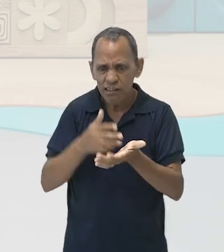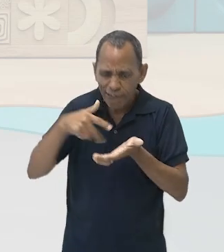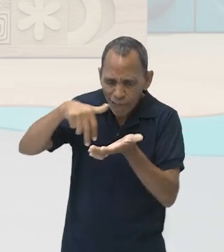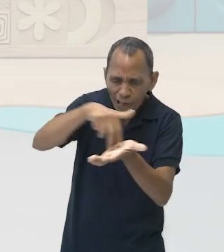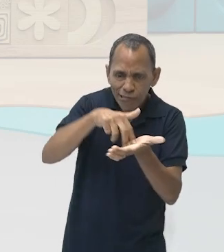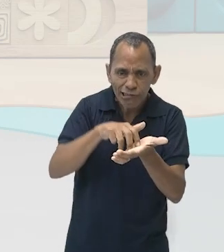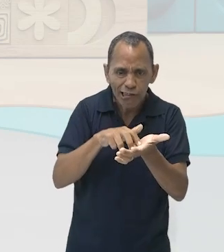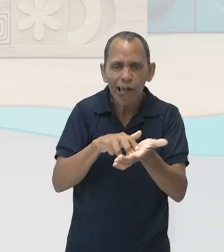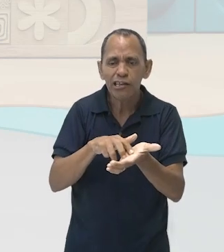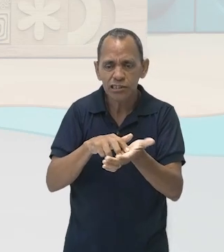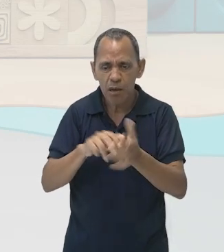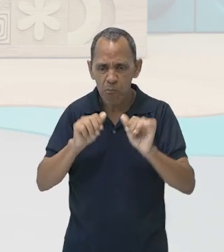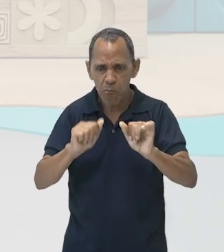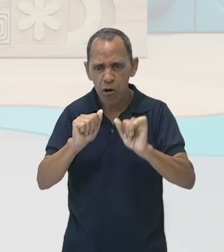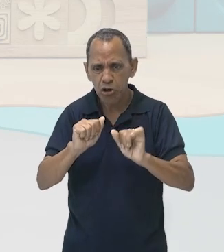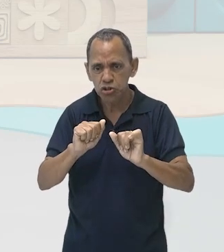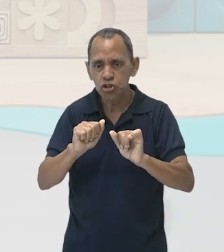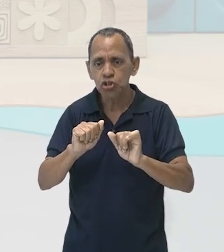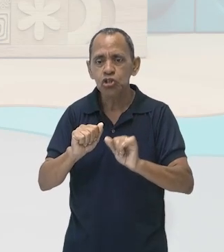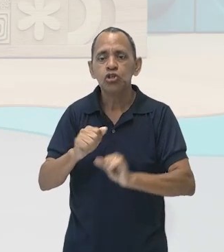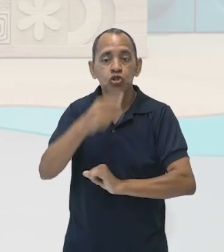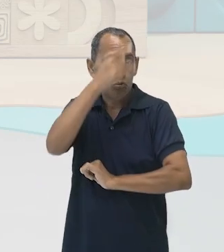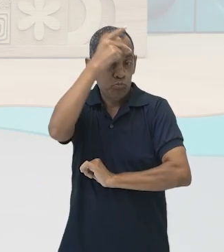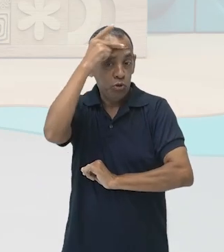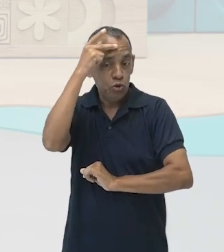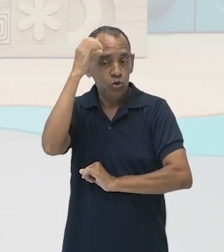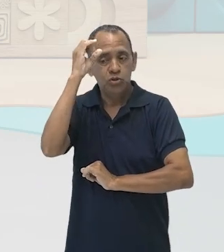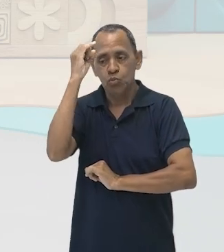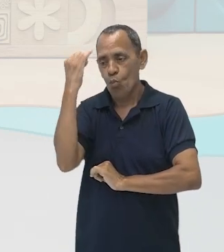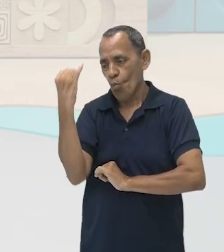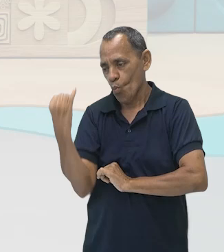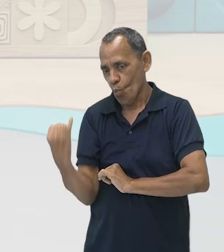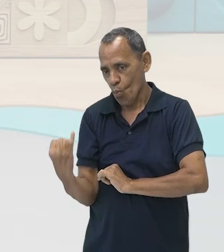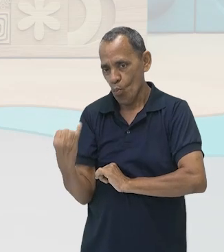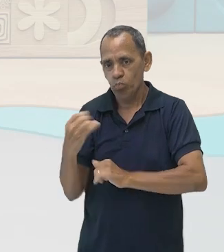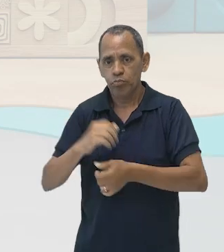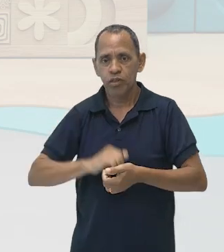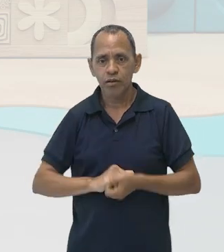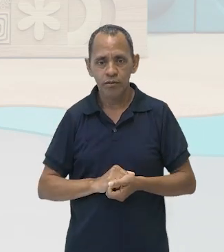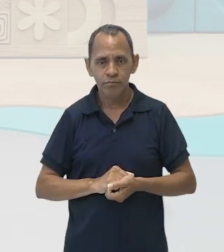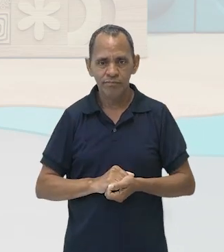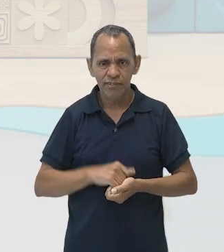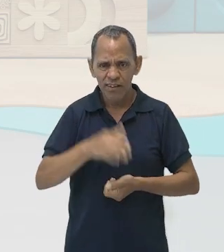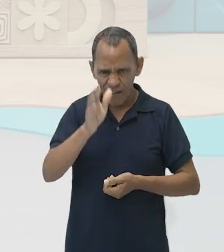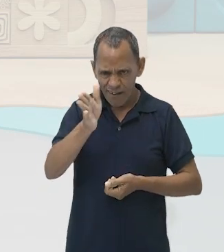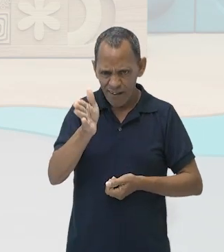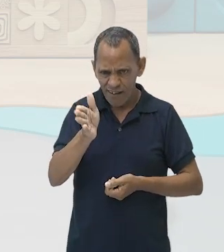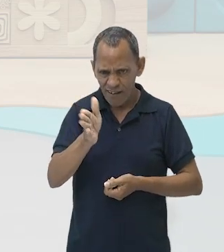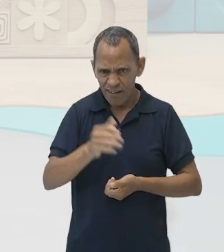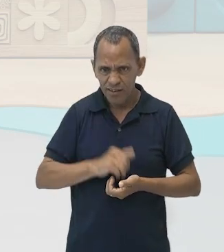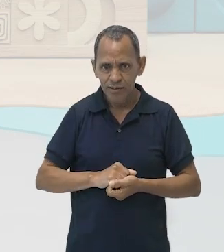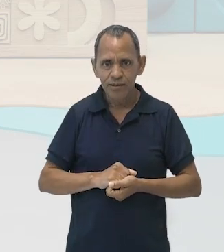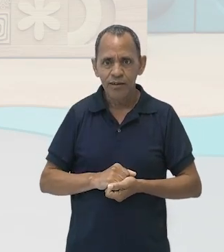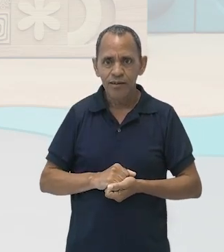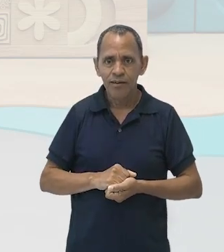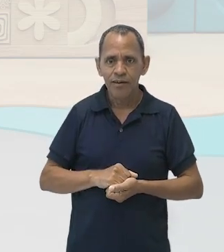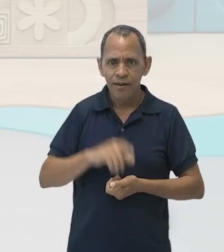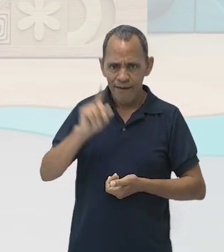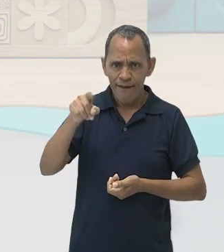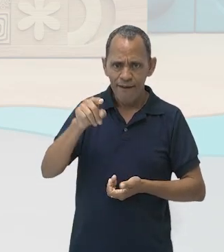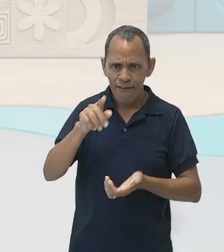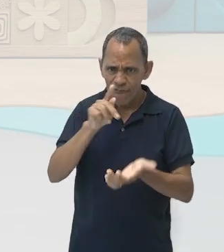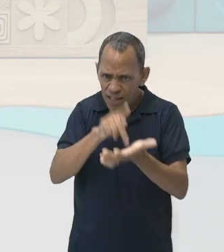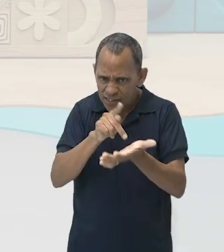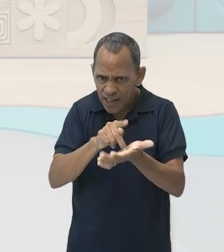de vocês, isso é válido? O que vocês me dizem? Olha só, infelizmente, nos dias de hoje,